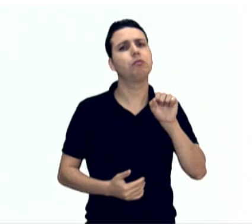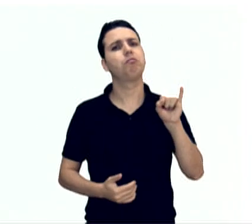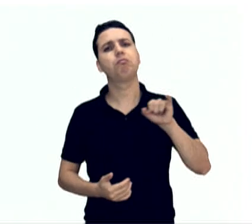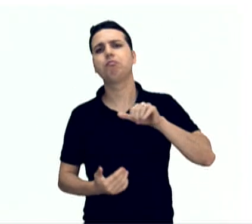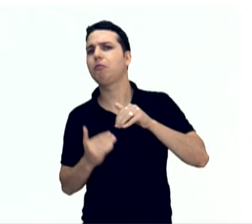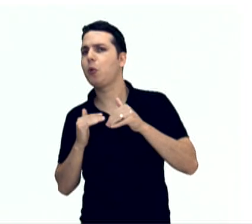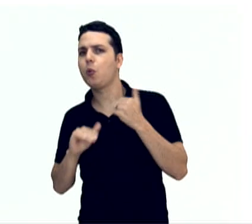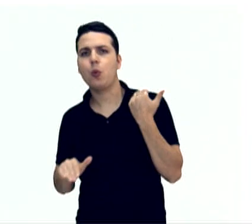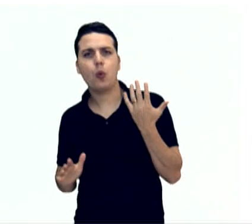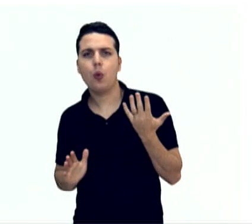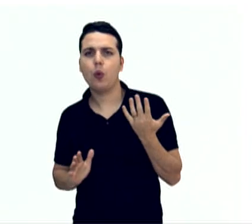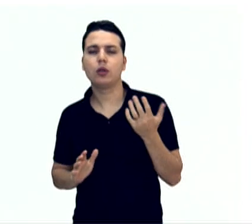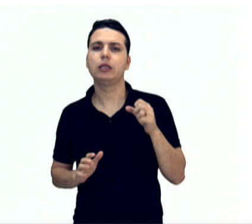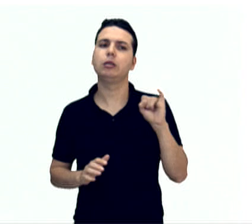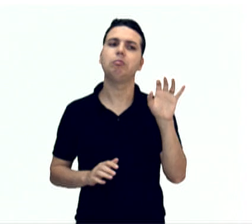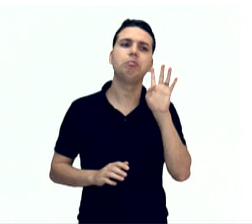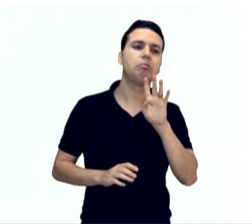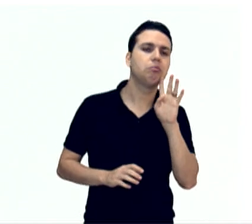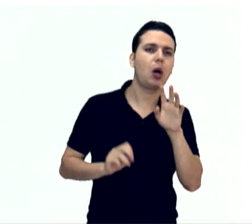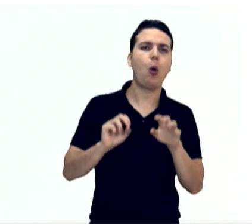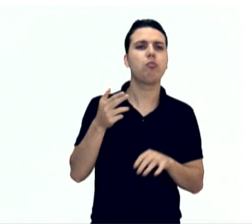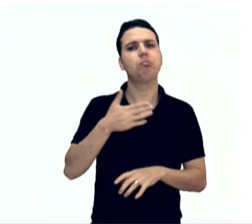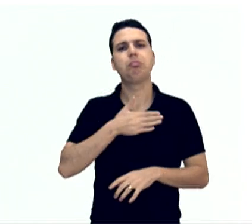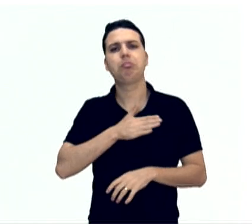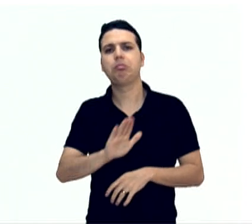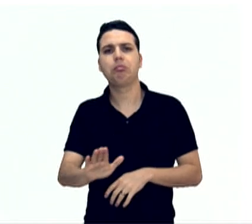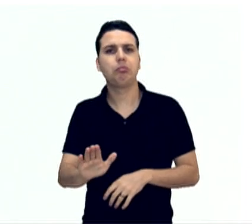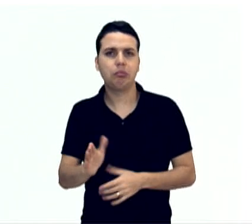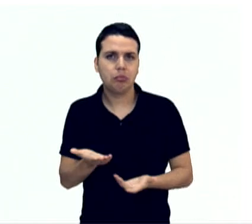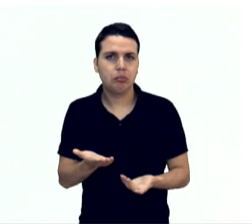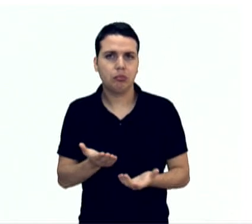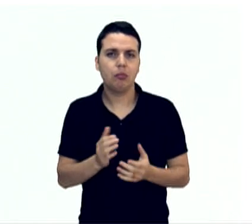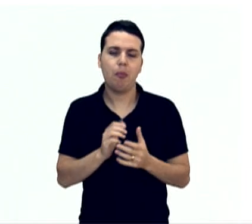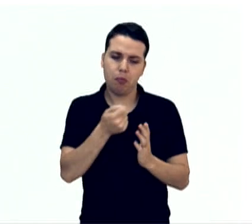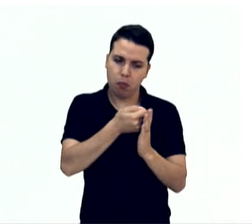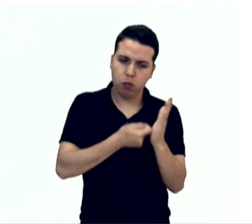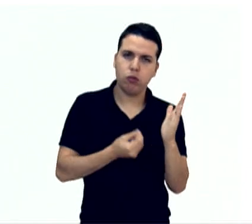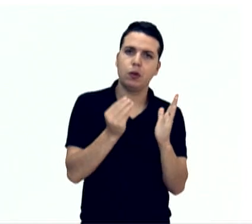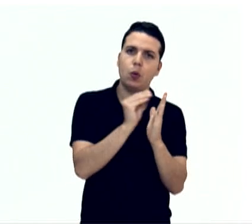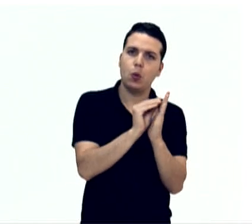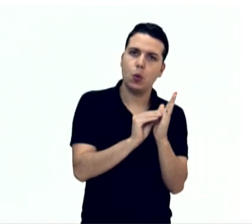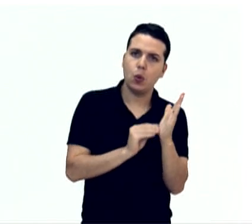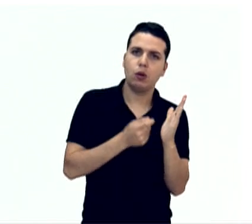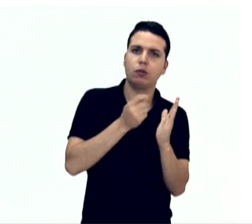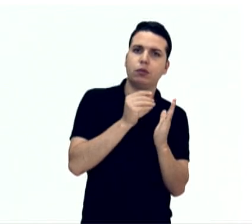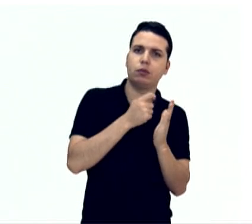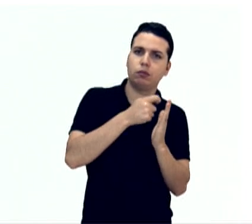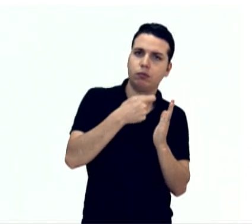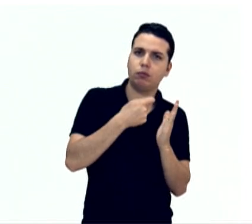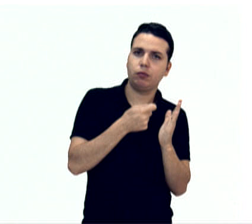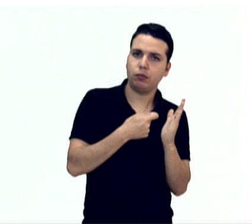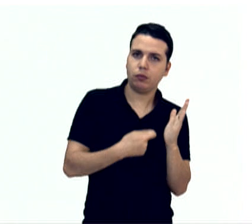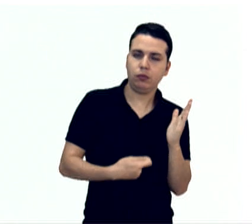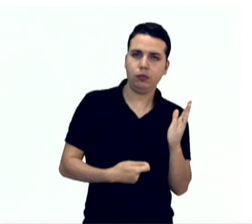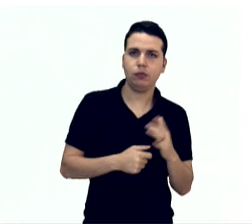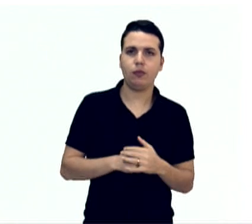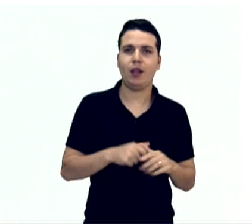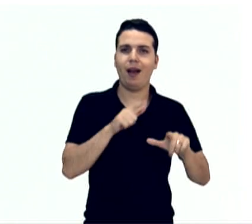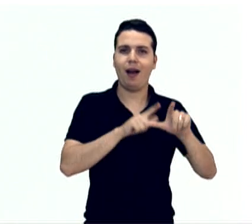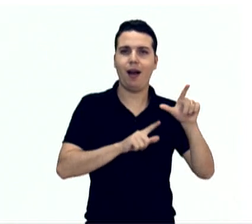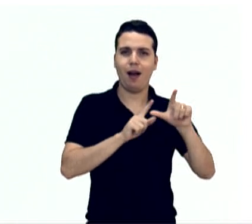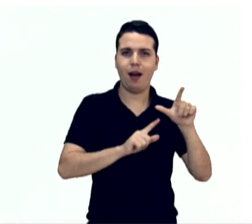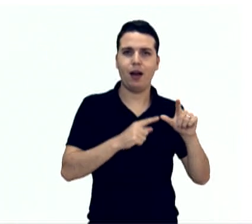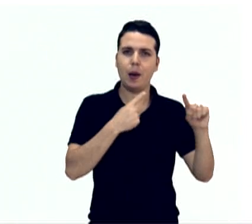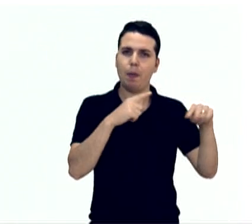não concordam, se é bacana, não é bacana, né? As letras das músicas normalmente têm uma